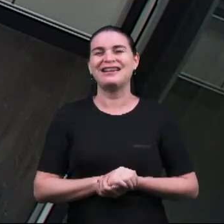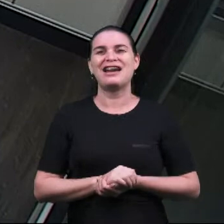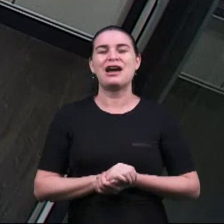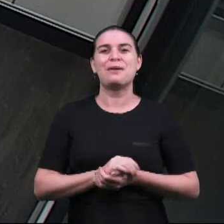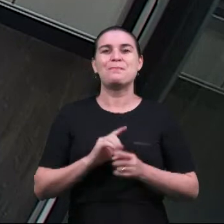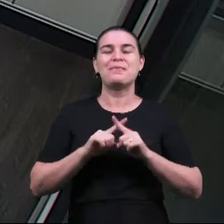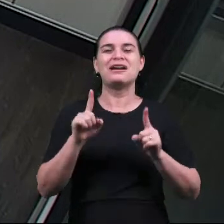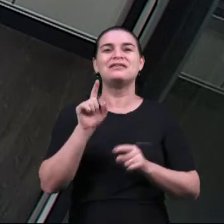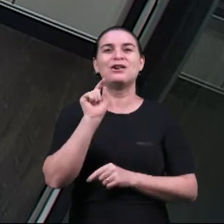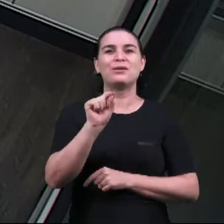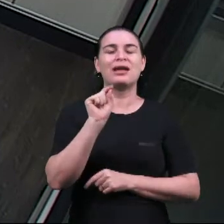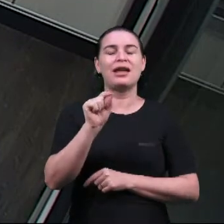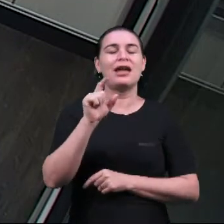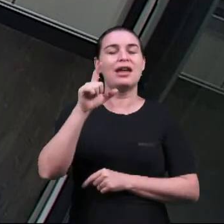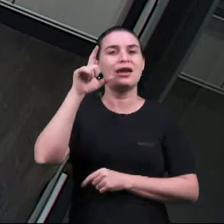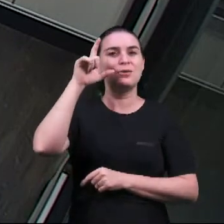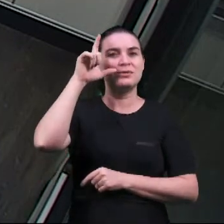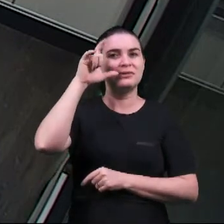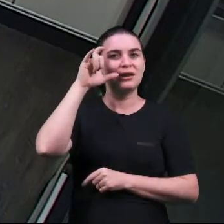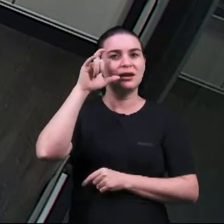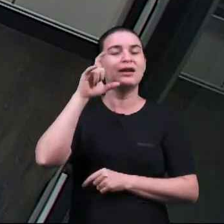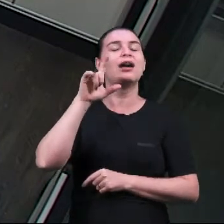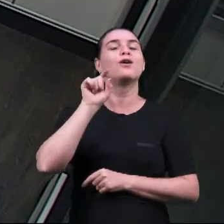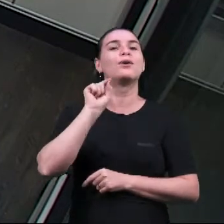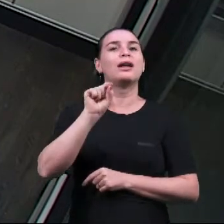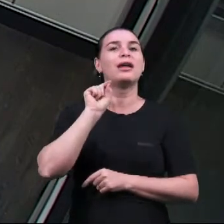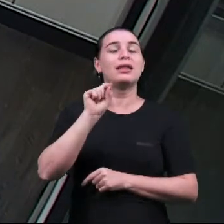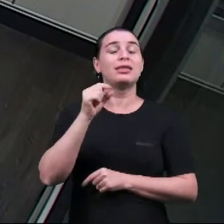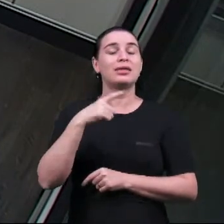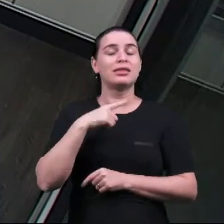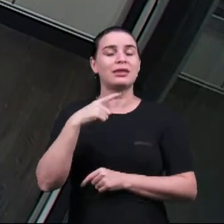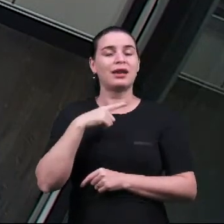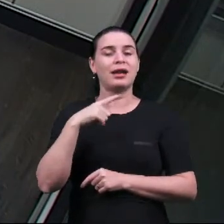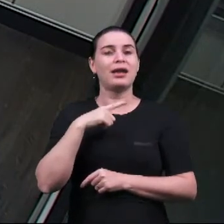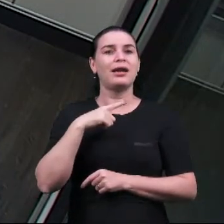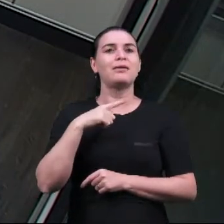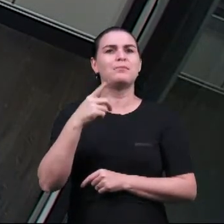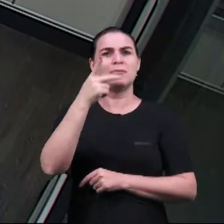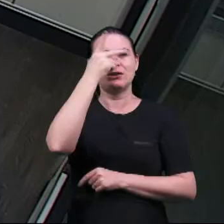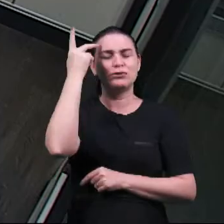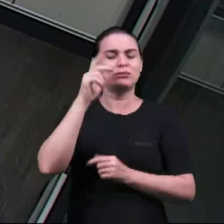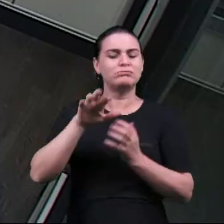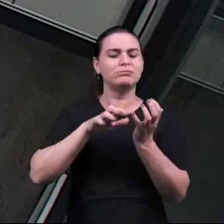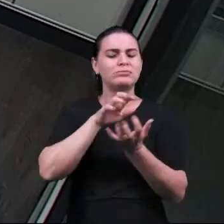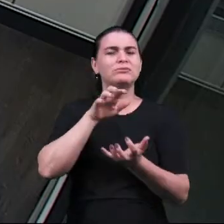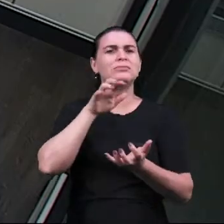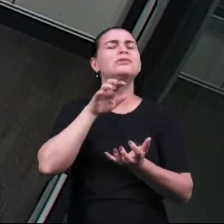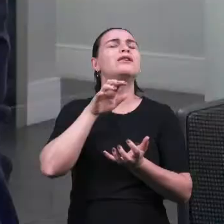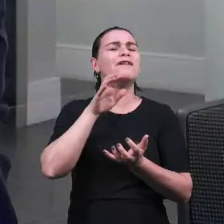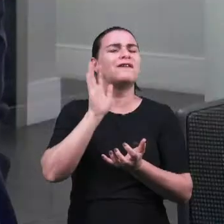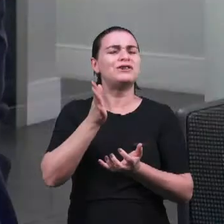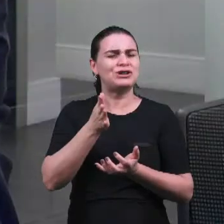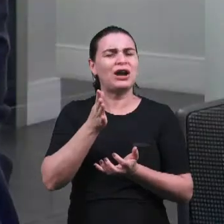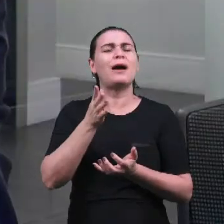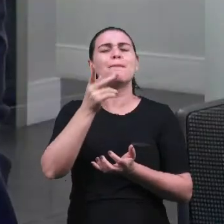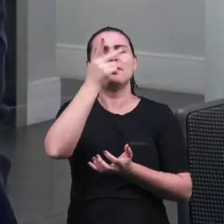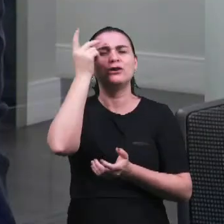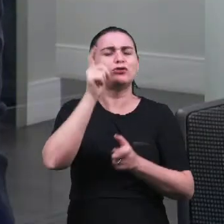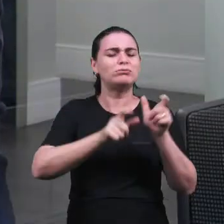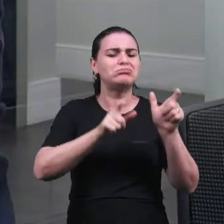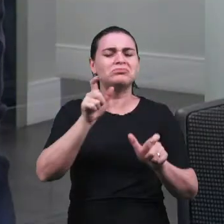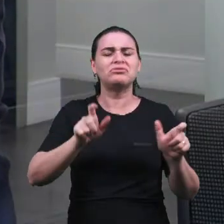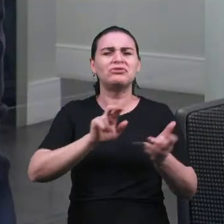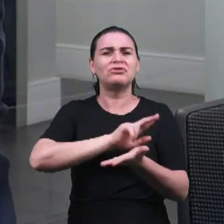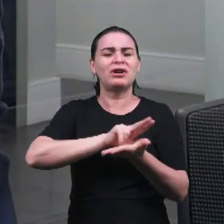é um fato. Essa observação que você fez foi muito interessante. Lá tem pessoas de idade assistindo e tem tudo, todos estão indo, é uma coisa